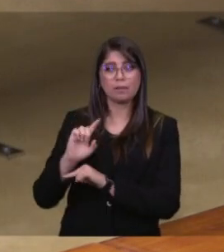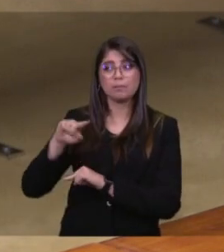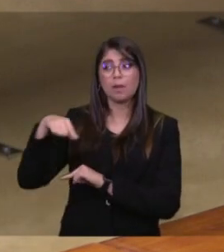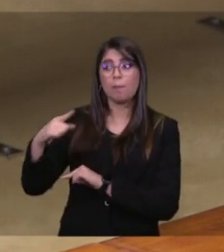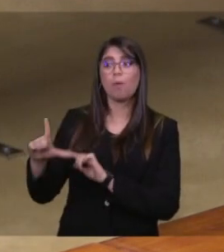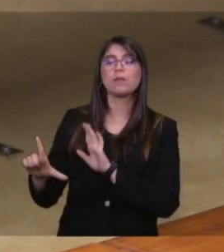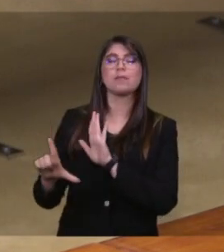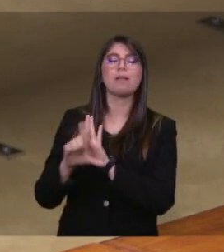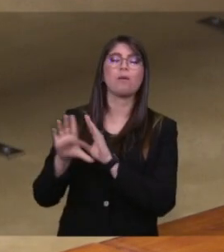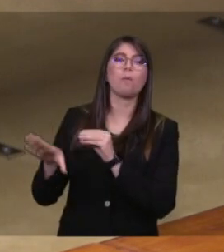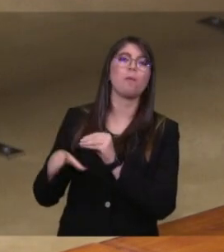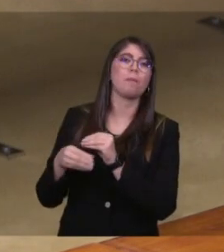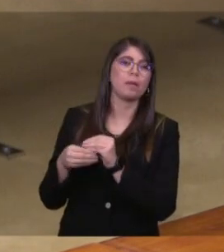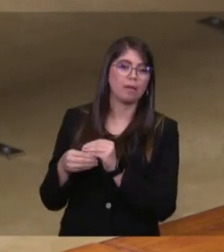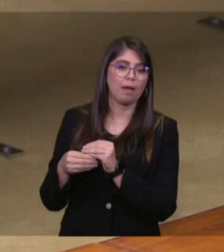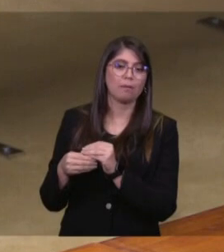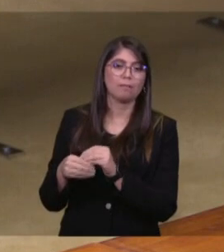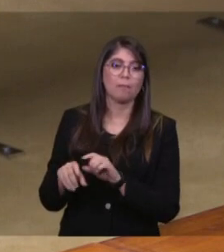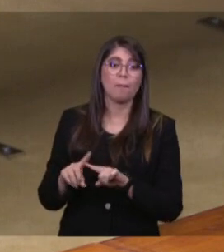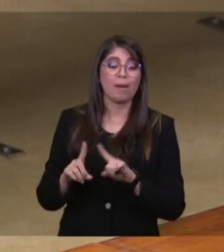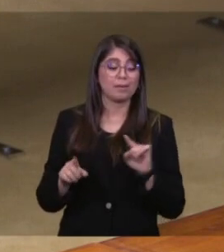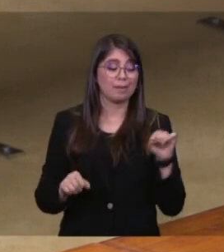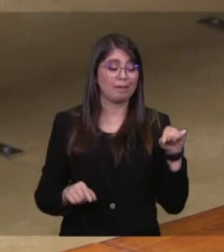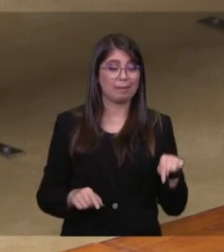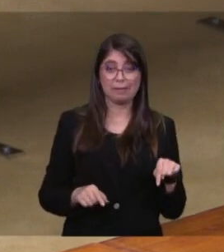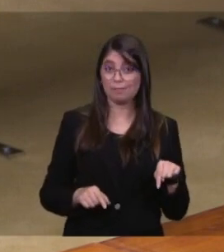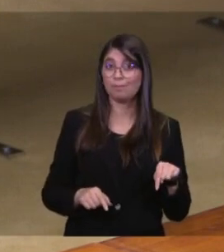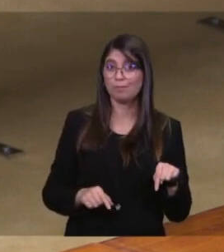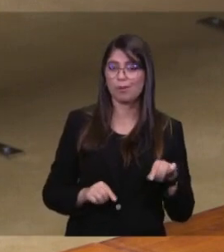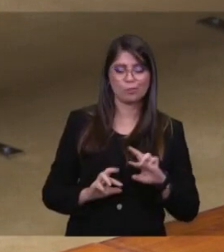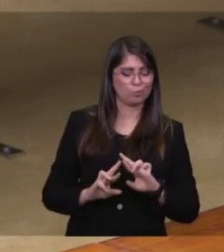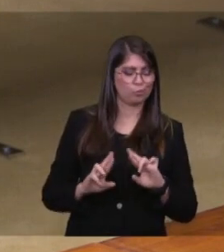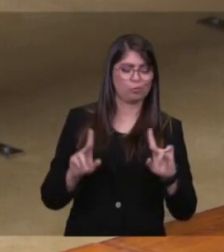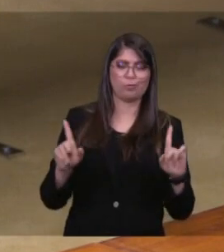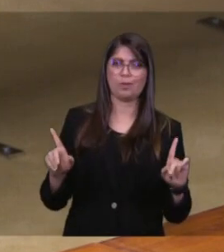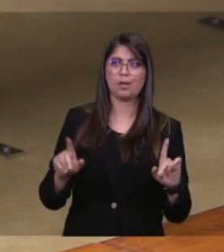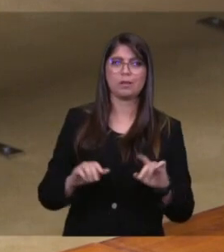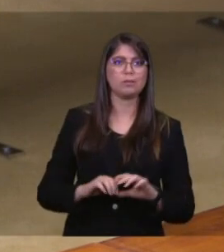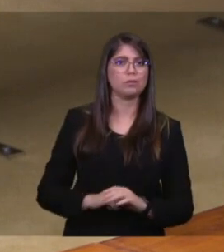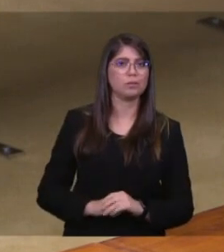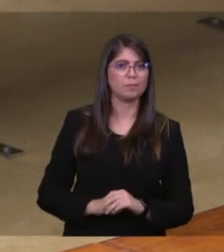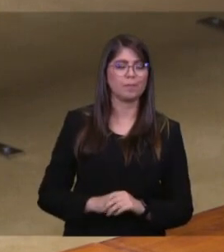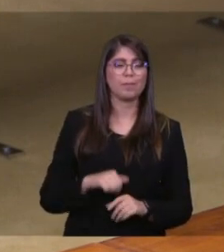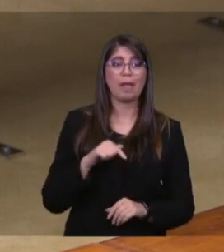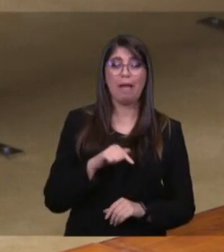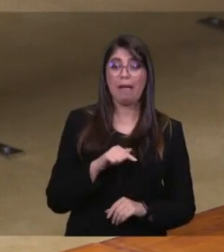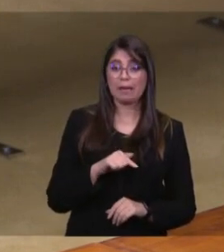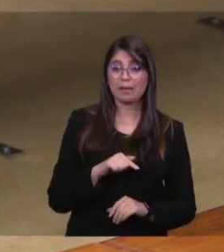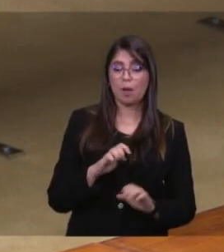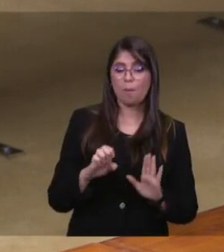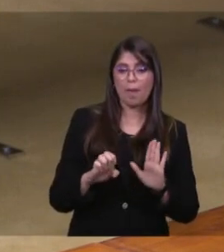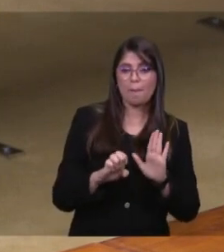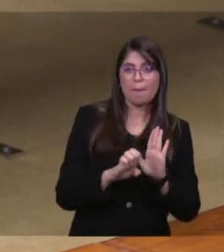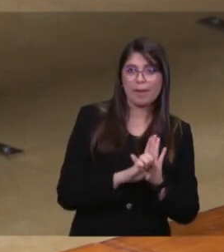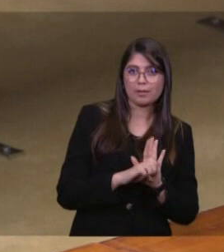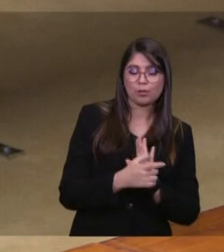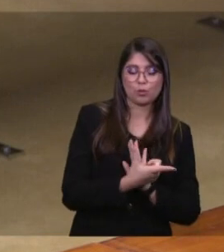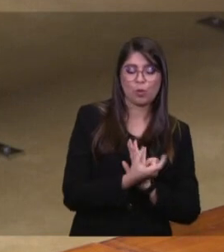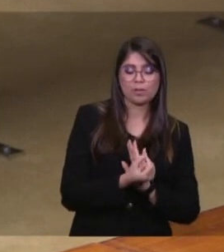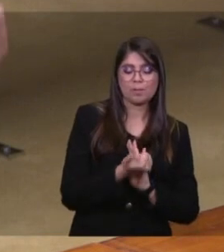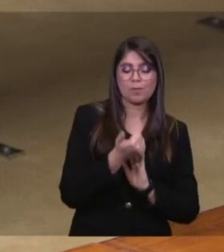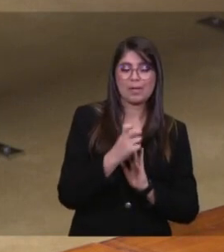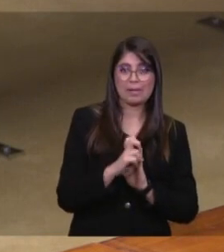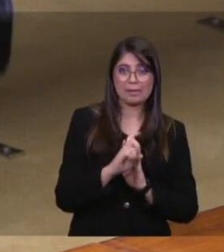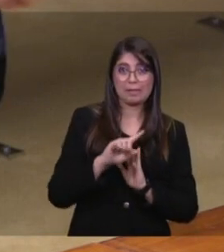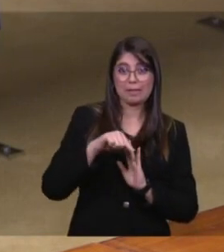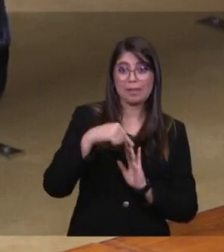Lei Complementar. Aqui estamos diante de um cenário diverso. Aqui nós estamos diante de uma emenda de 2015 que se